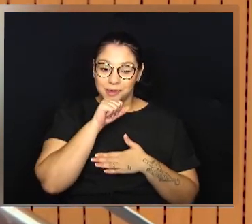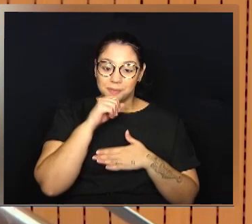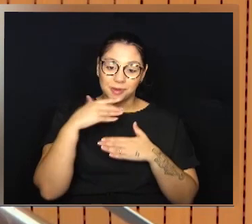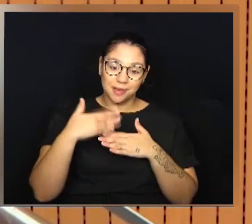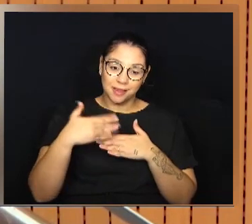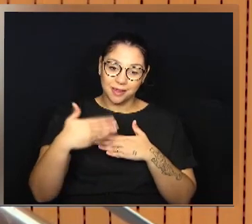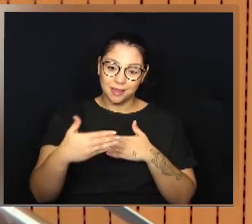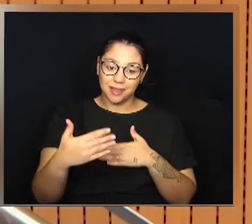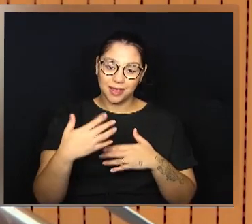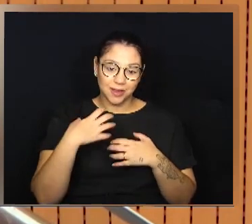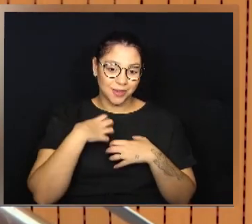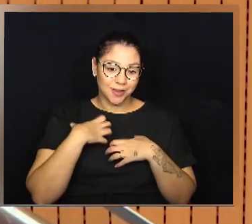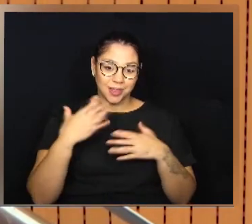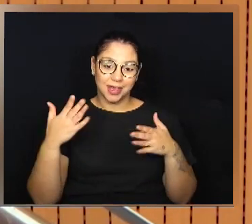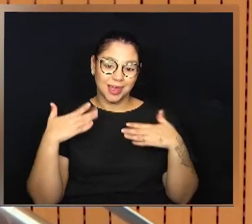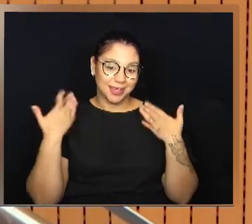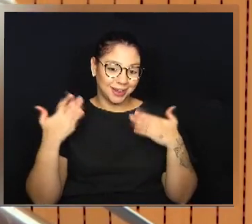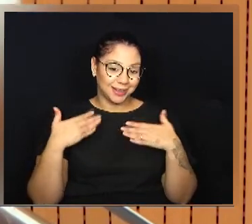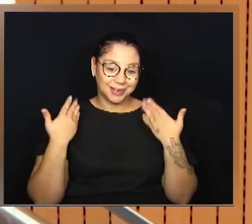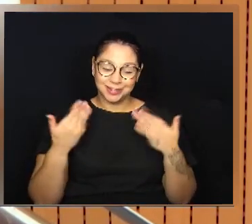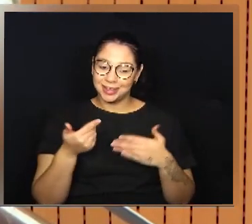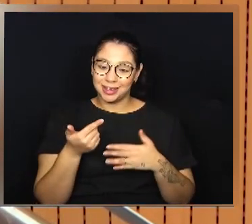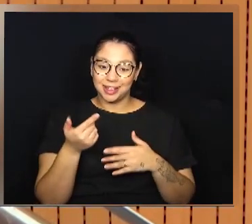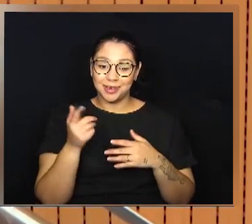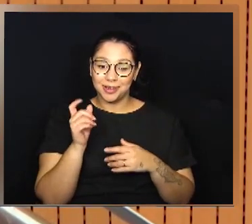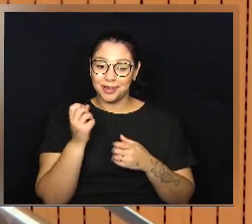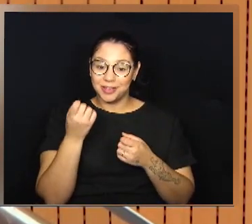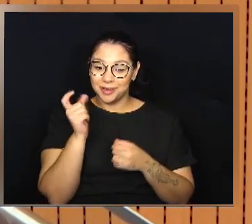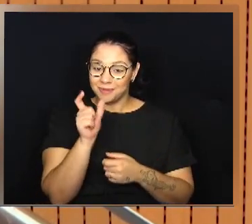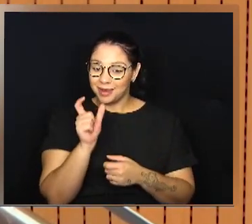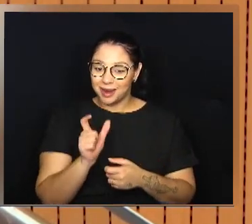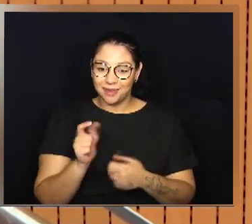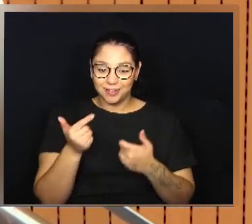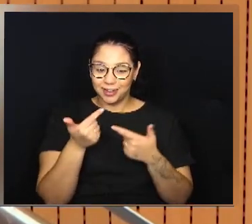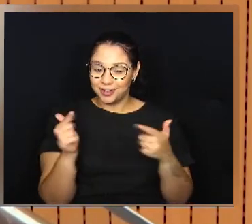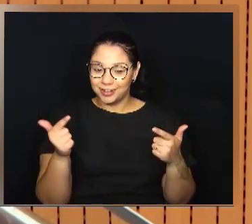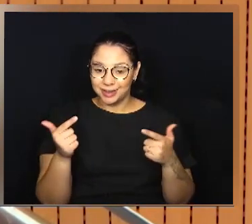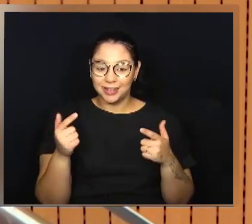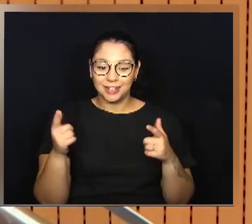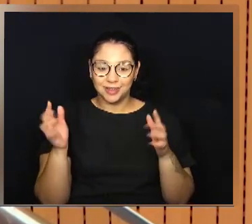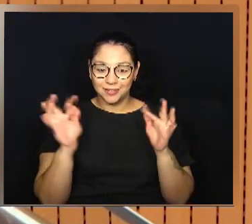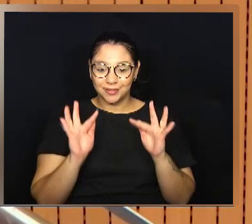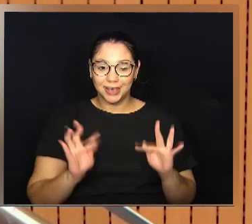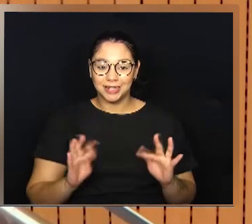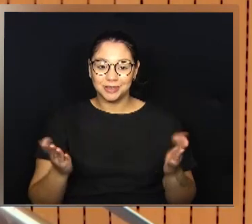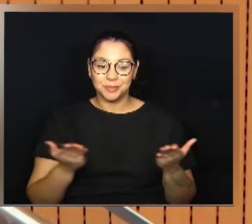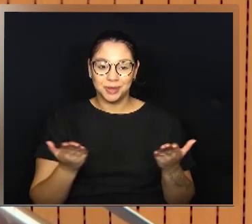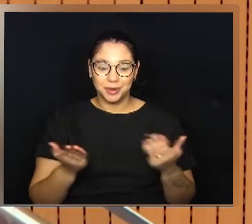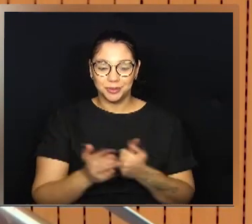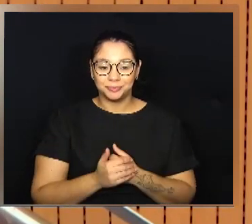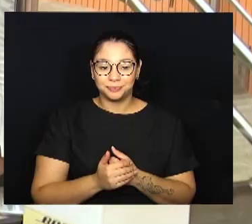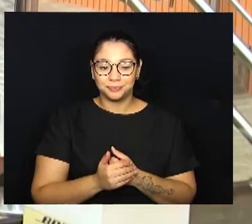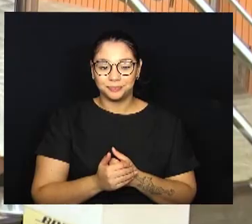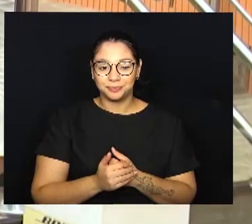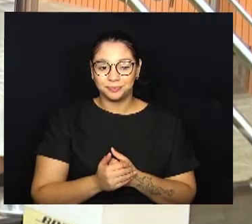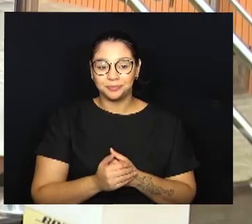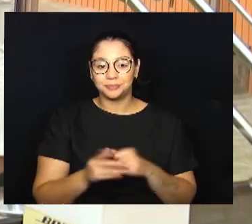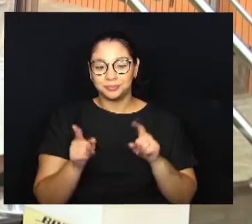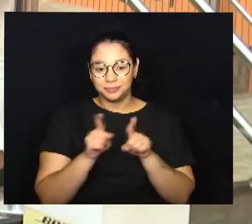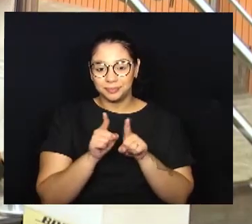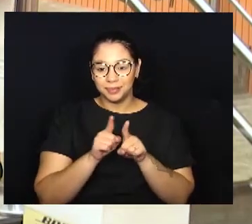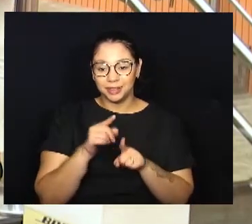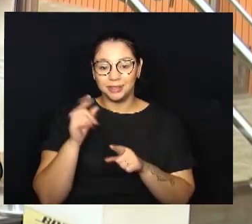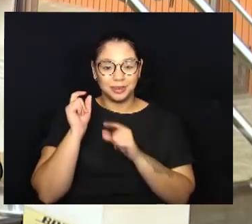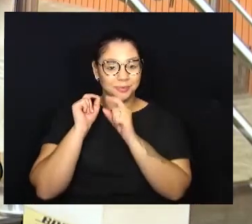mãe e mais para frente eu só tenho agradecer Eu não tenho palavras né tô tão feliz aí também por hoje e